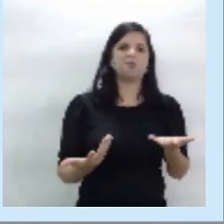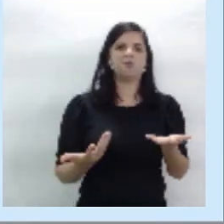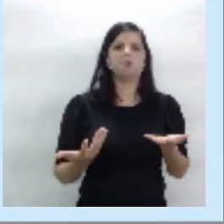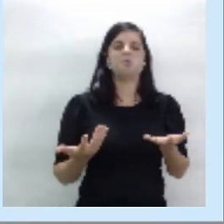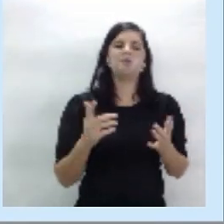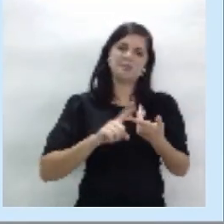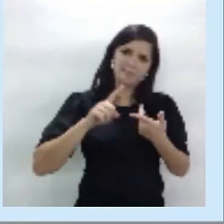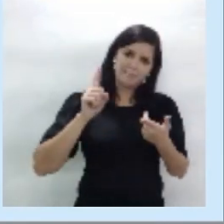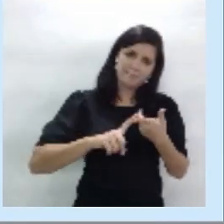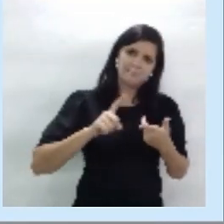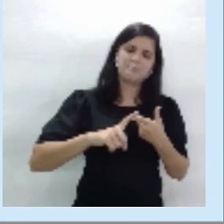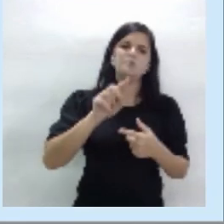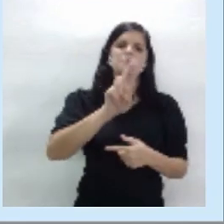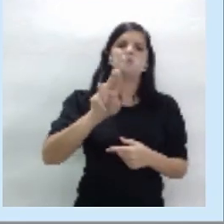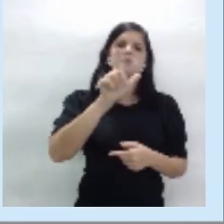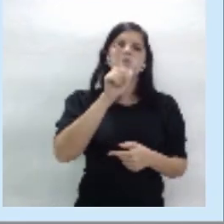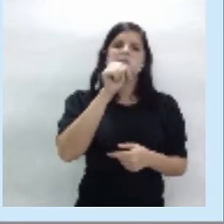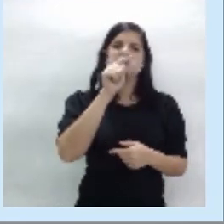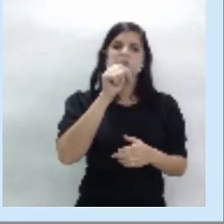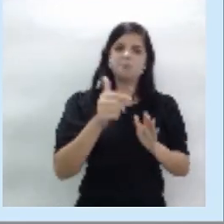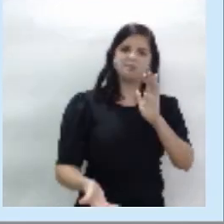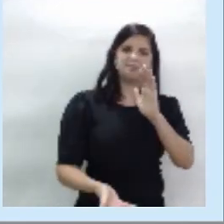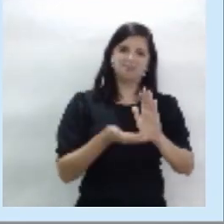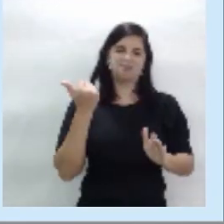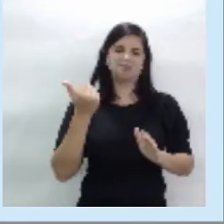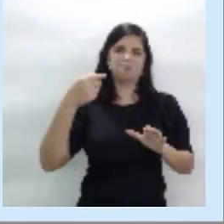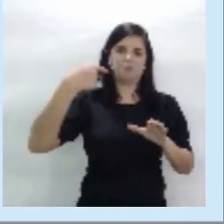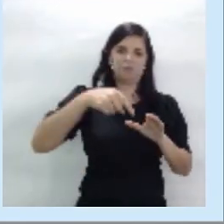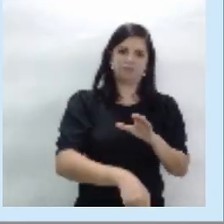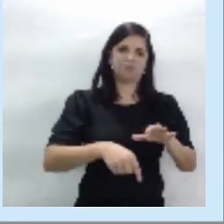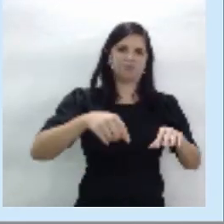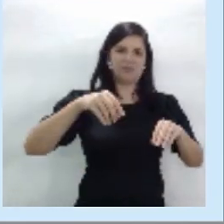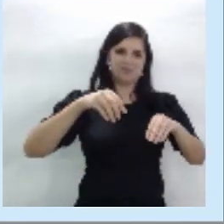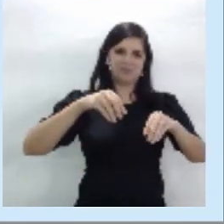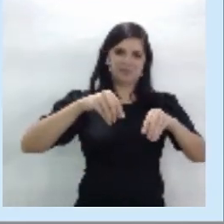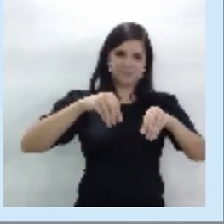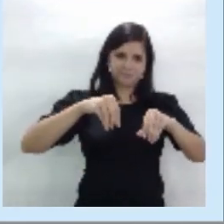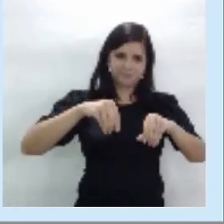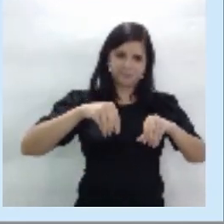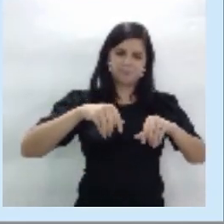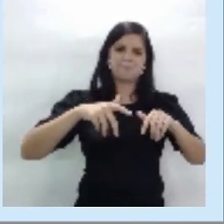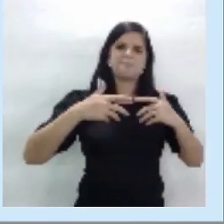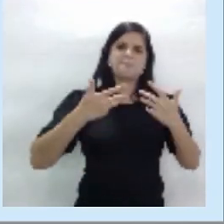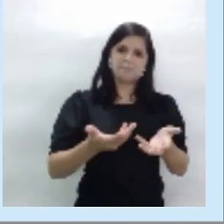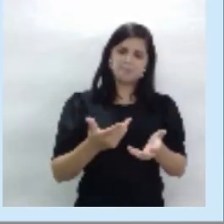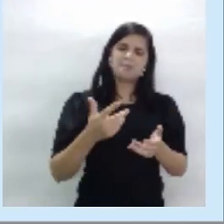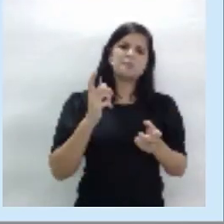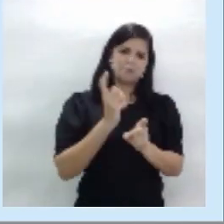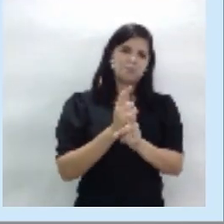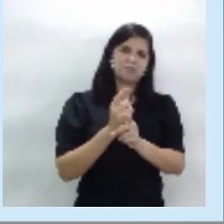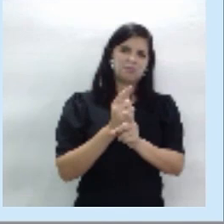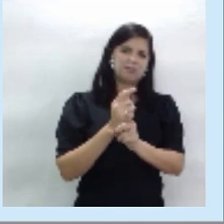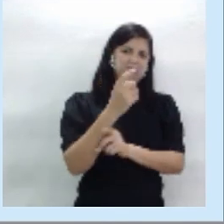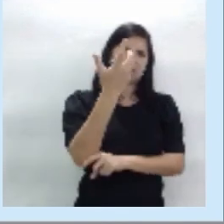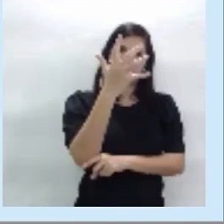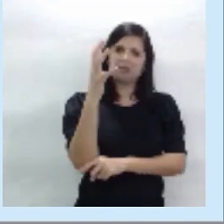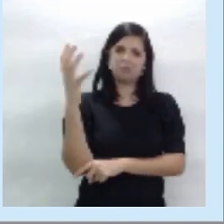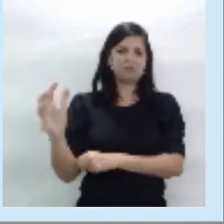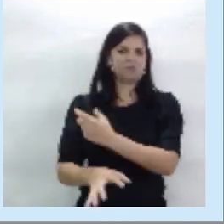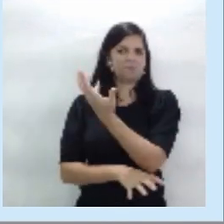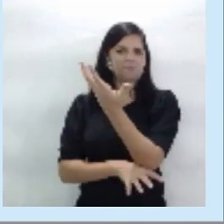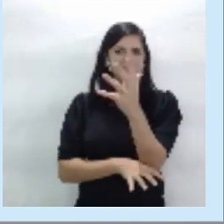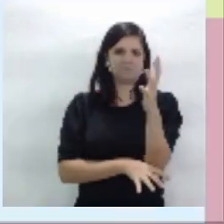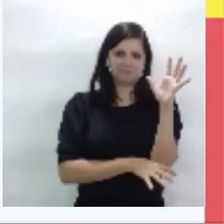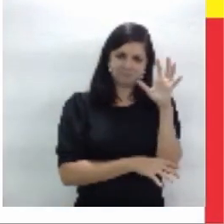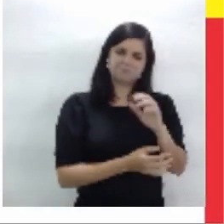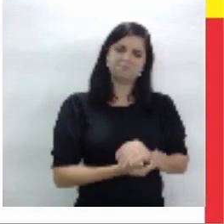você utiliza a água extraída do subsolo, tá? Que também é uma coisa que está na paisagem, ok? Olha na tela mais